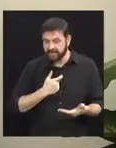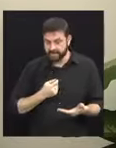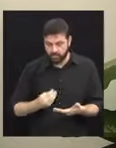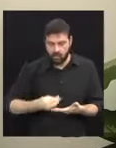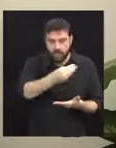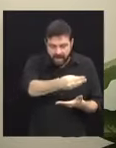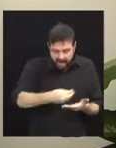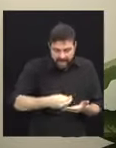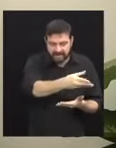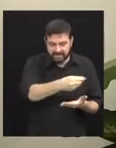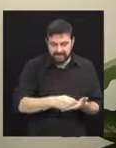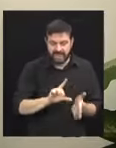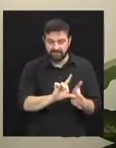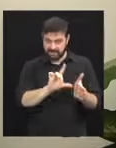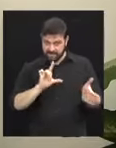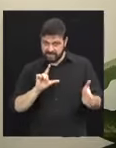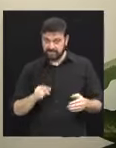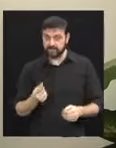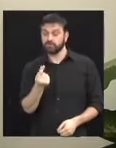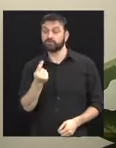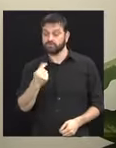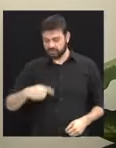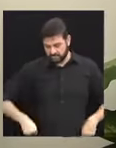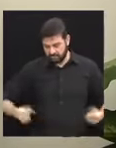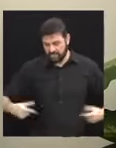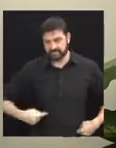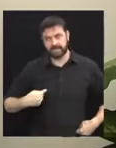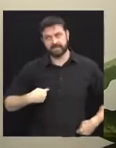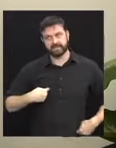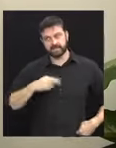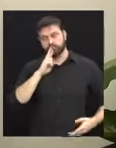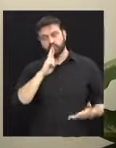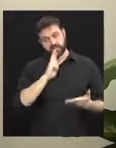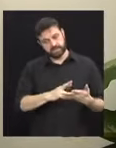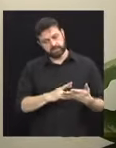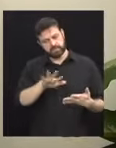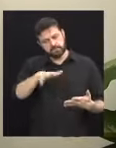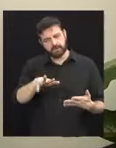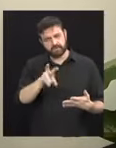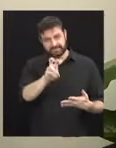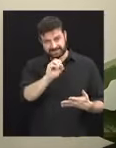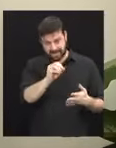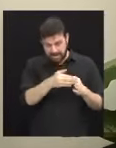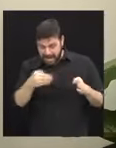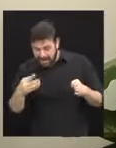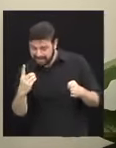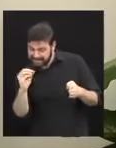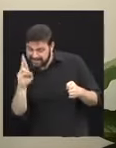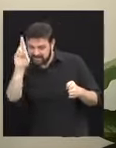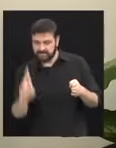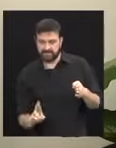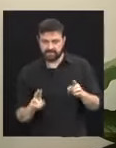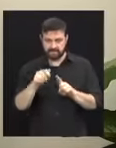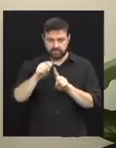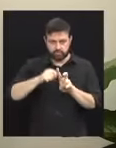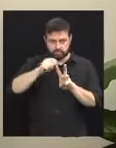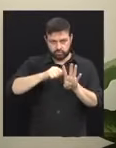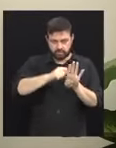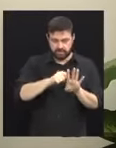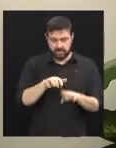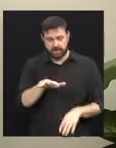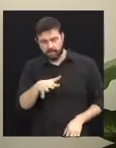tinha antes. E eu estipulei no questionário por volta de 50 a 100 reais por mês, que